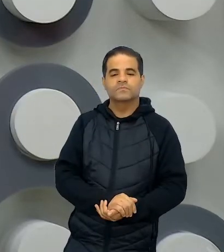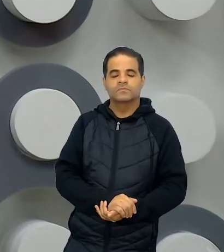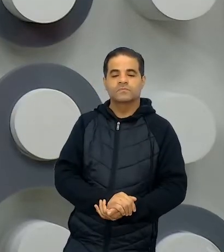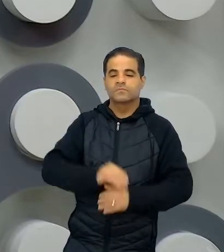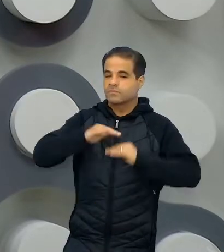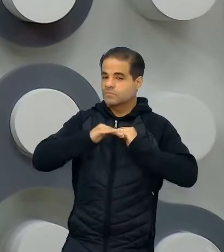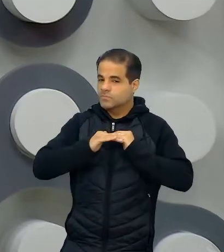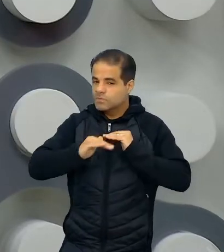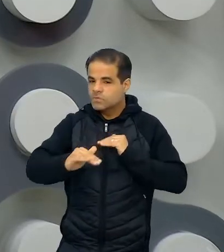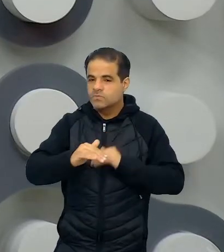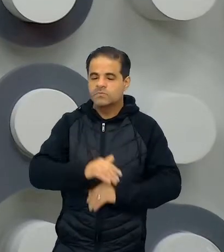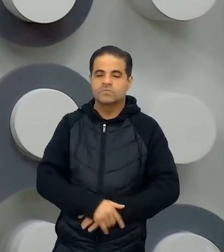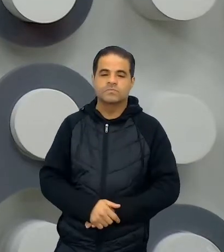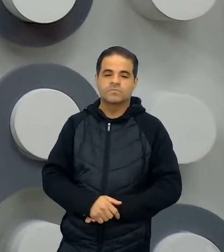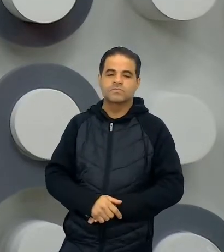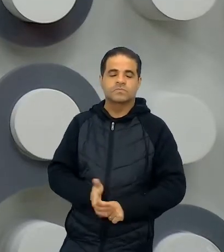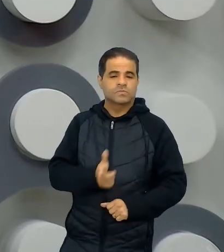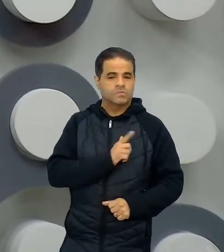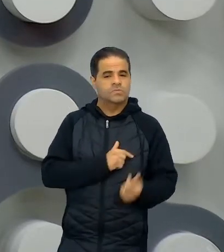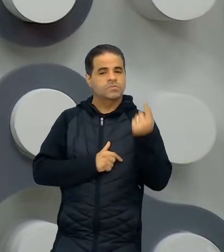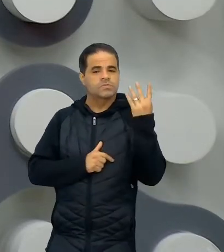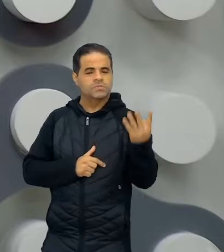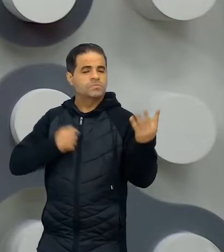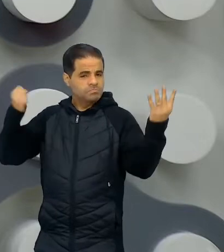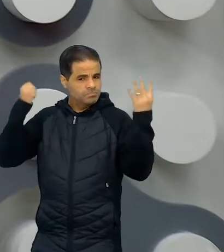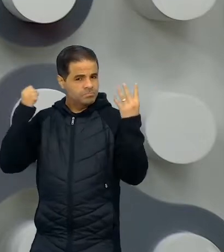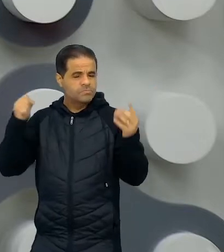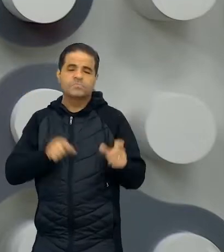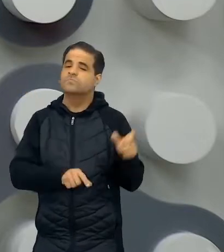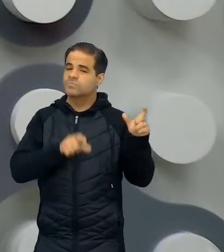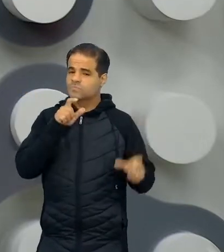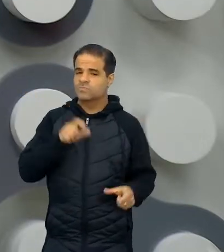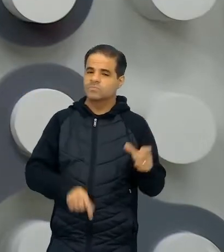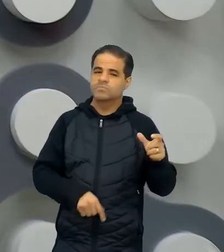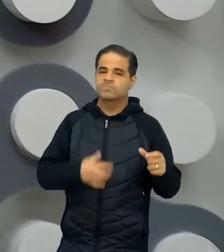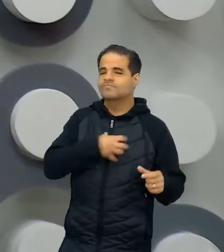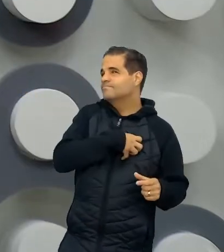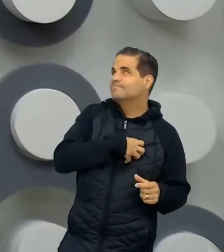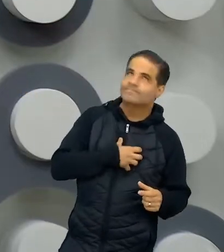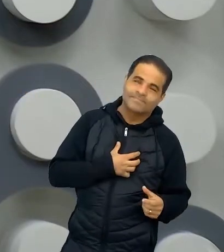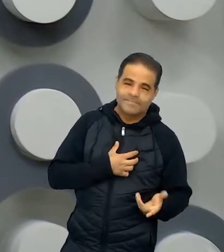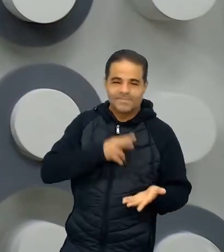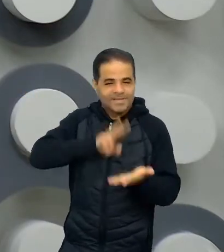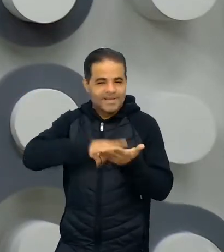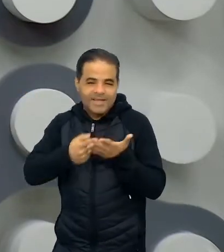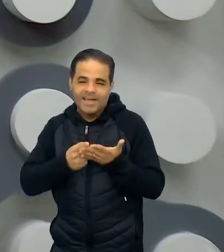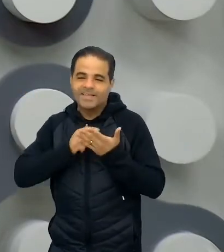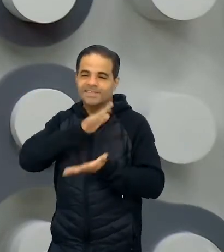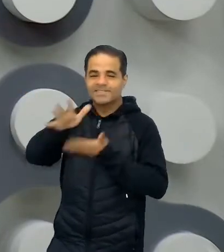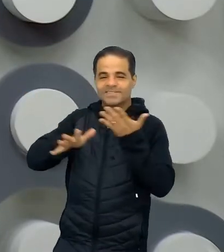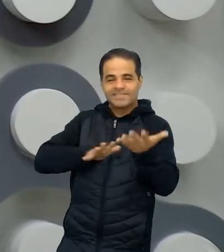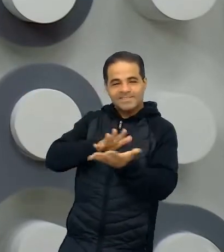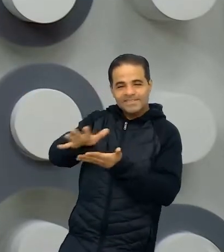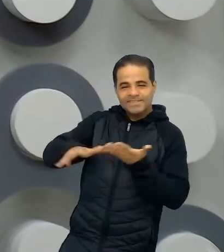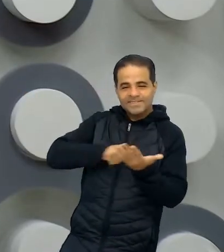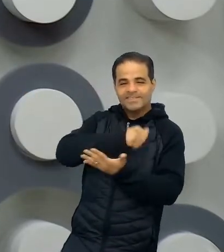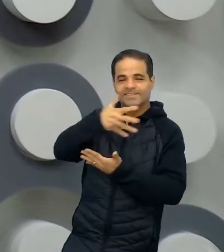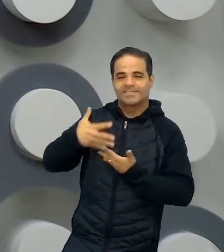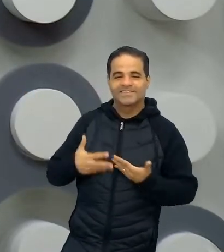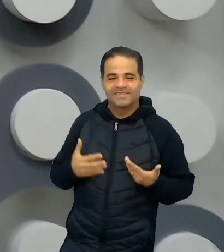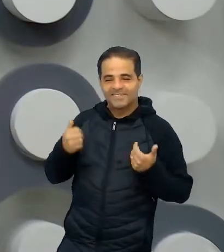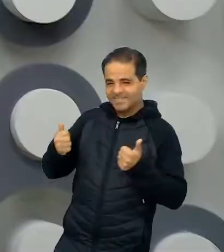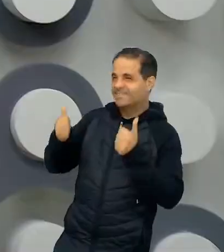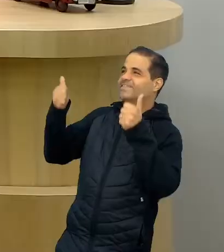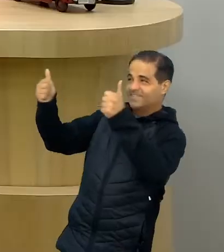Solo. Temos 4 ginastas aqui. Nossa, eu estou me sentindo o intérprete de Libras. É